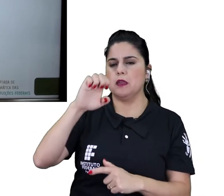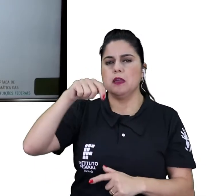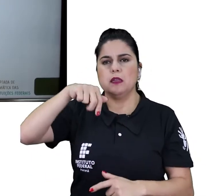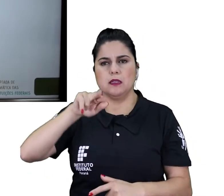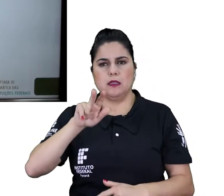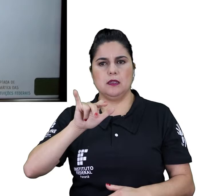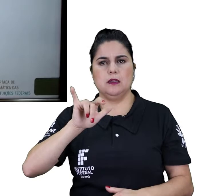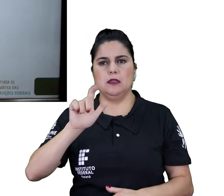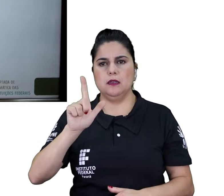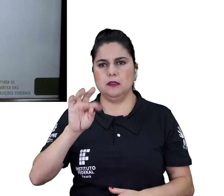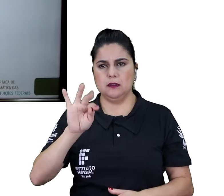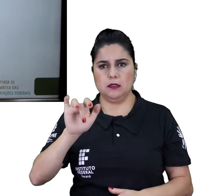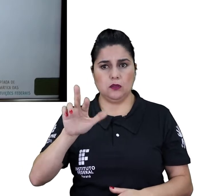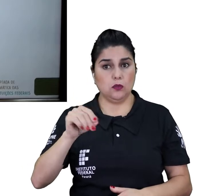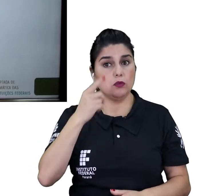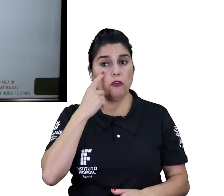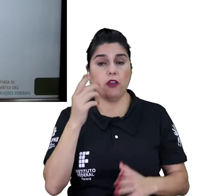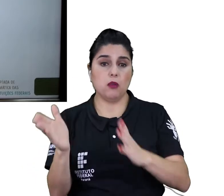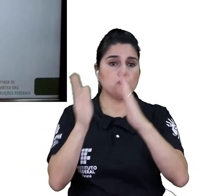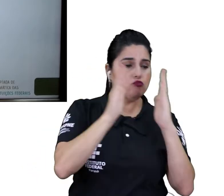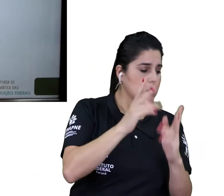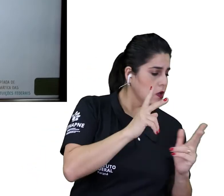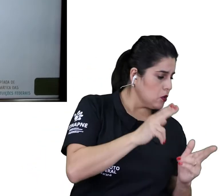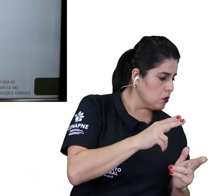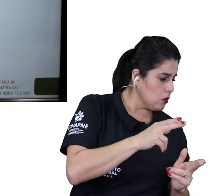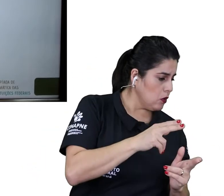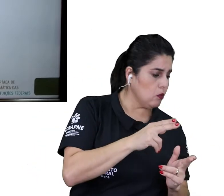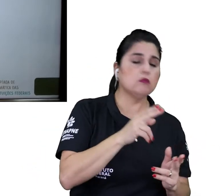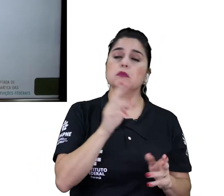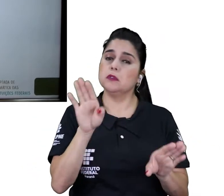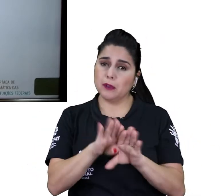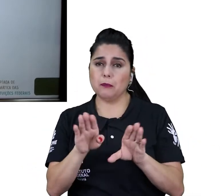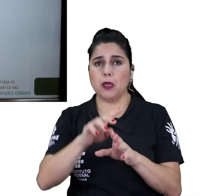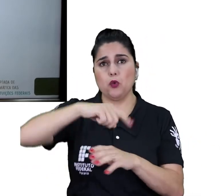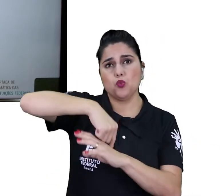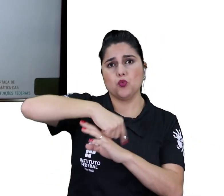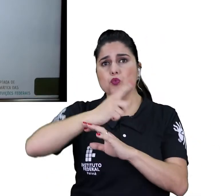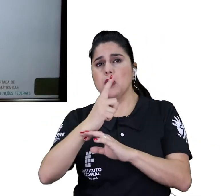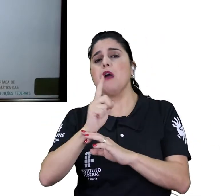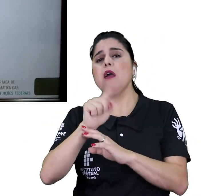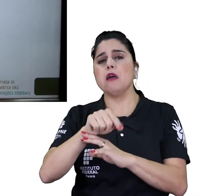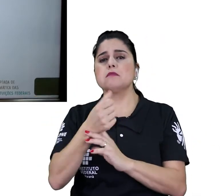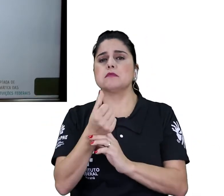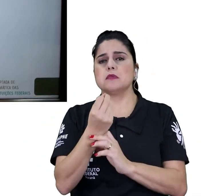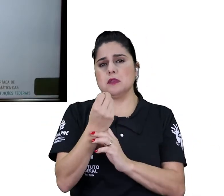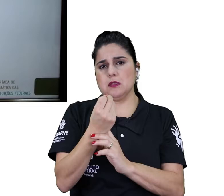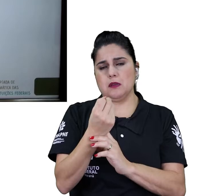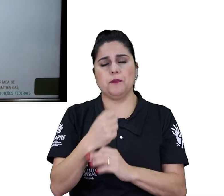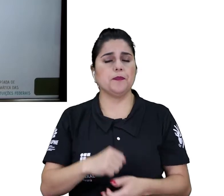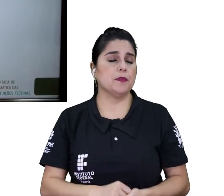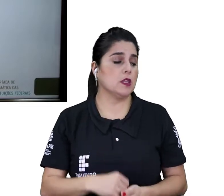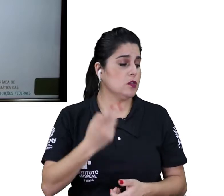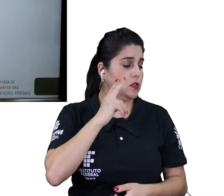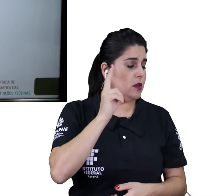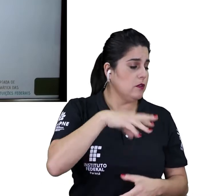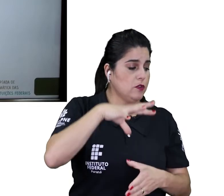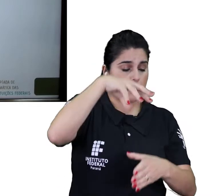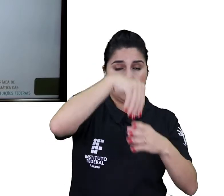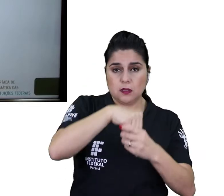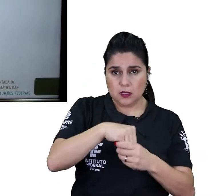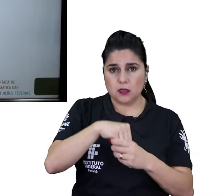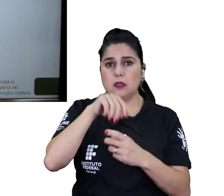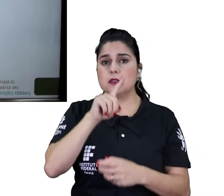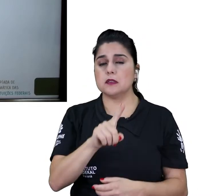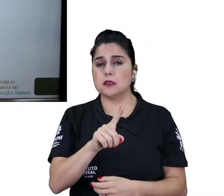que fazendo a mesma coisa para o lado de cá, esse ângulo é 60. Então a gente já descobriu que esse ângulo interno do